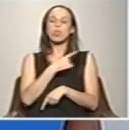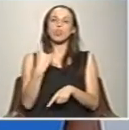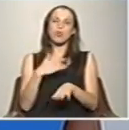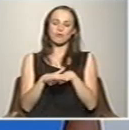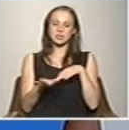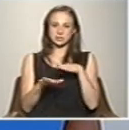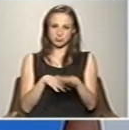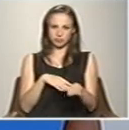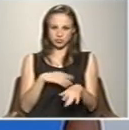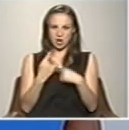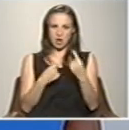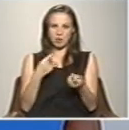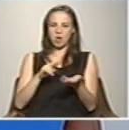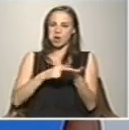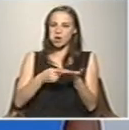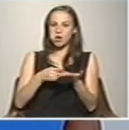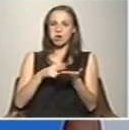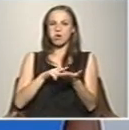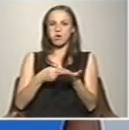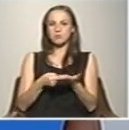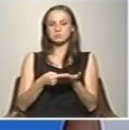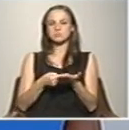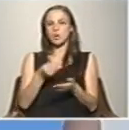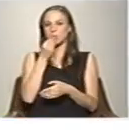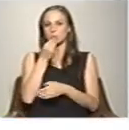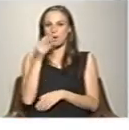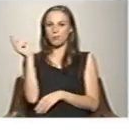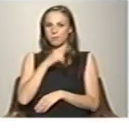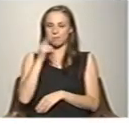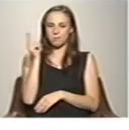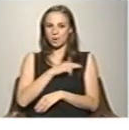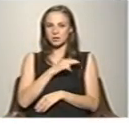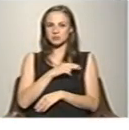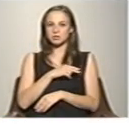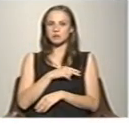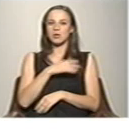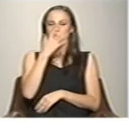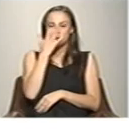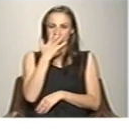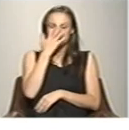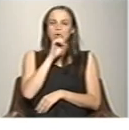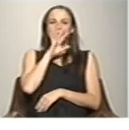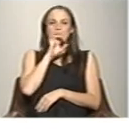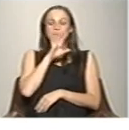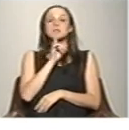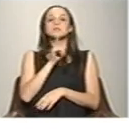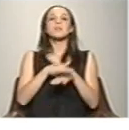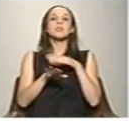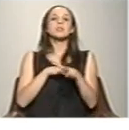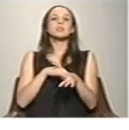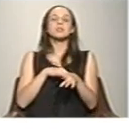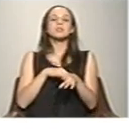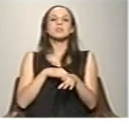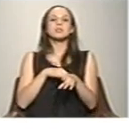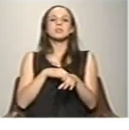algumas insónias, quando comemos demais e estamos muito sonolentos durante o dia, o que é que nós devemos fazer? Portanto, são